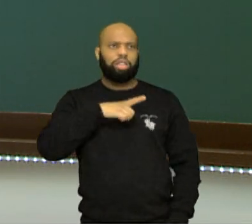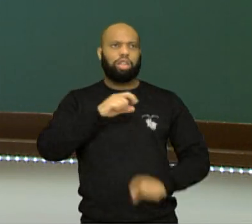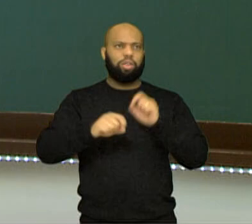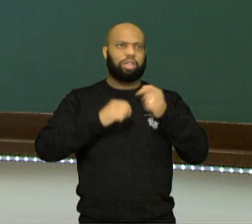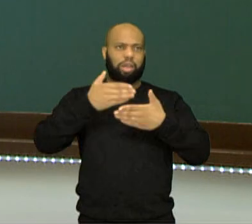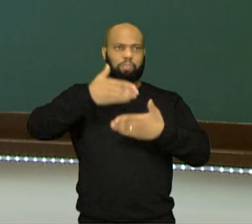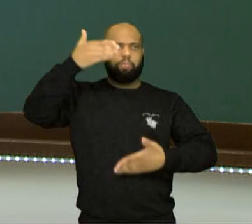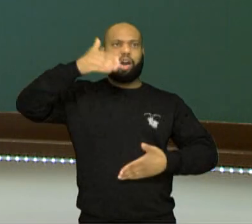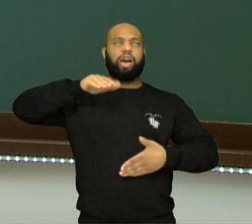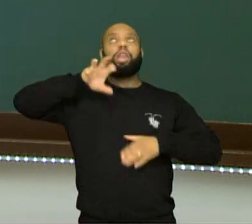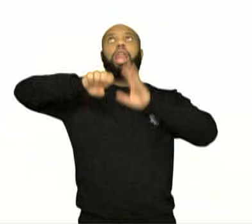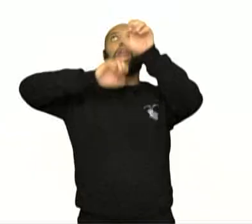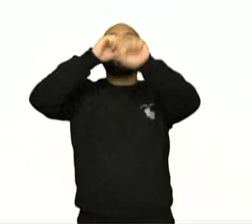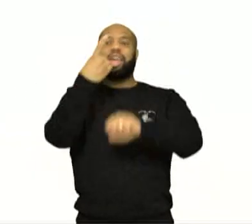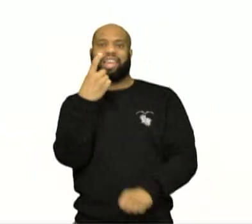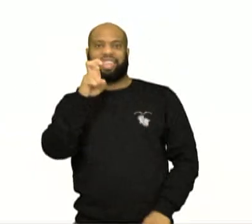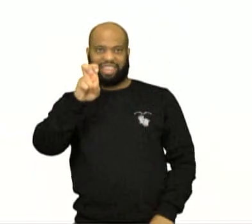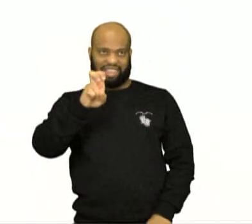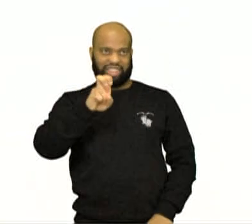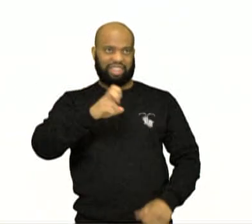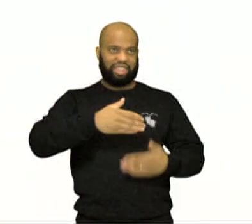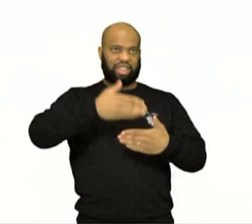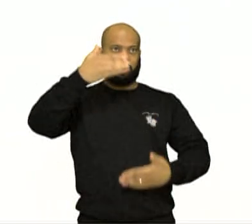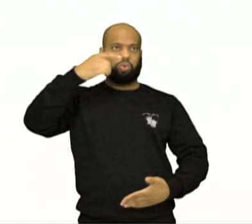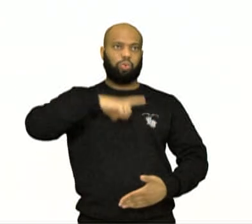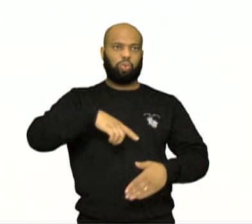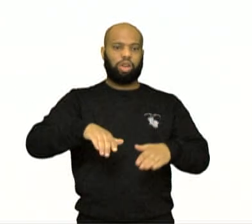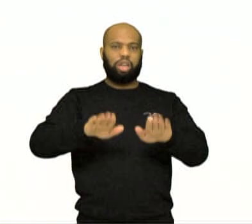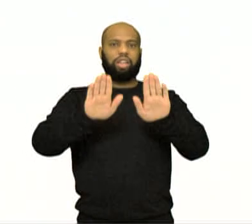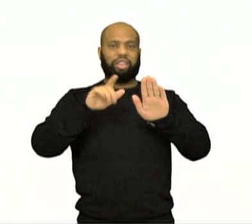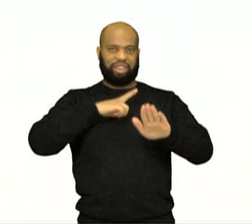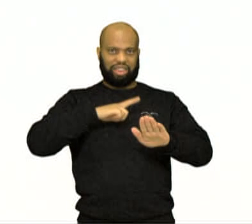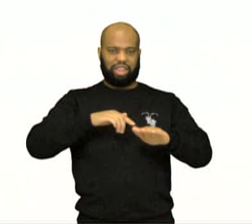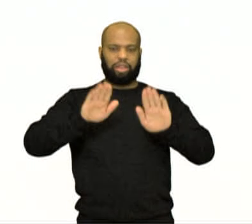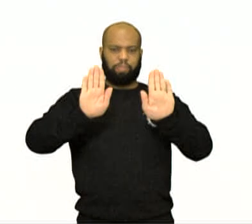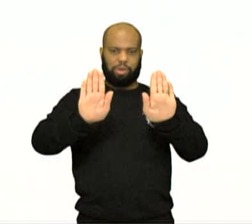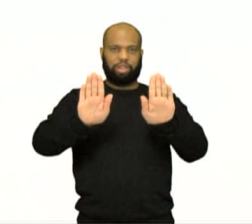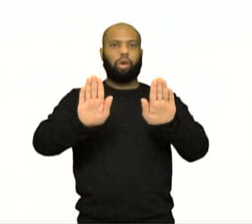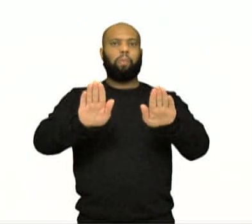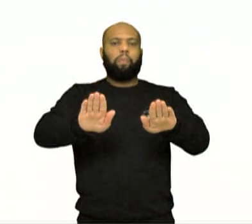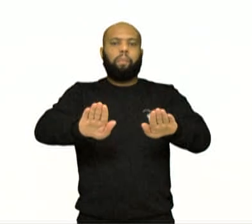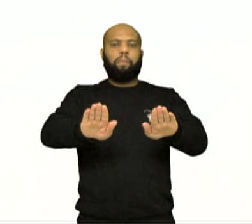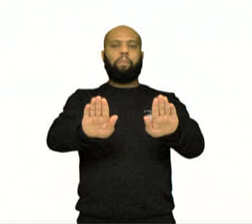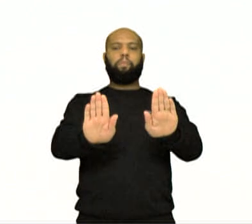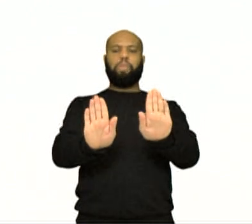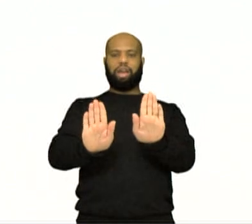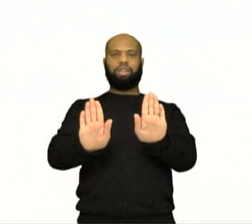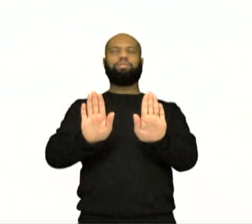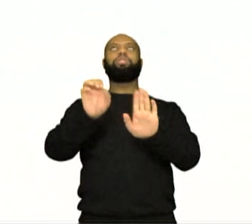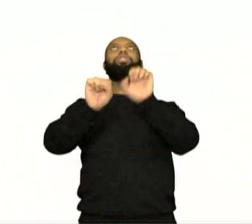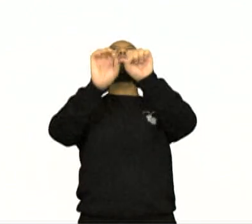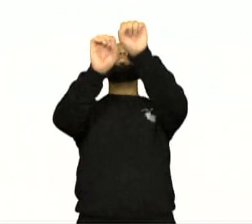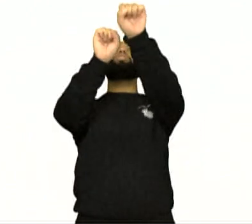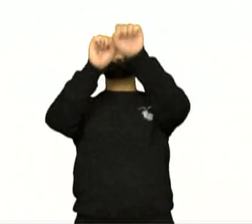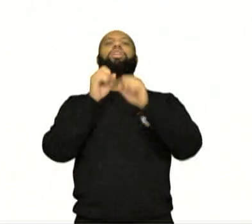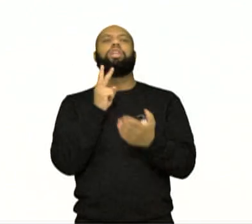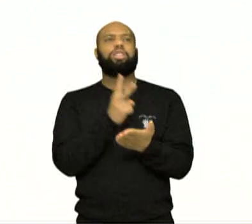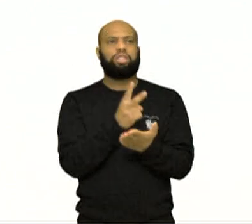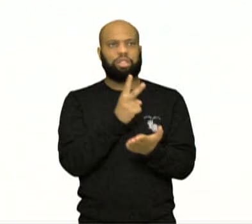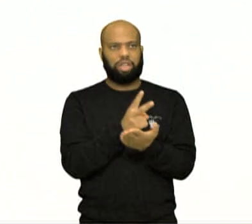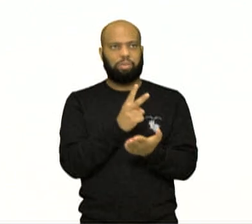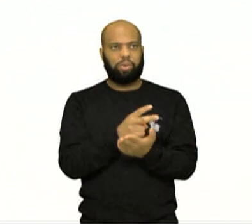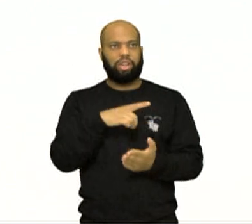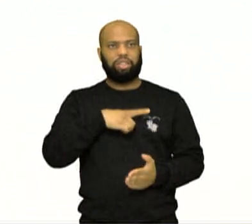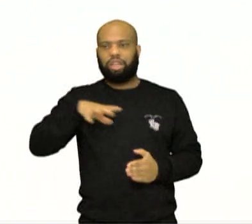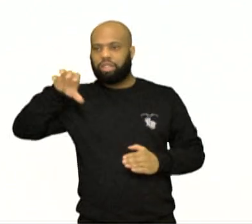de 15 metros, com uma inclinação fixa de 5 graus negativos, e uma pista sempre igual, com